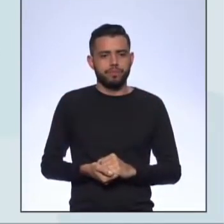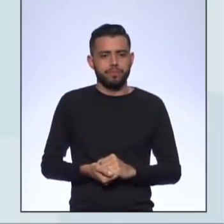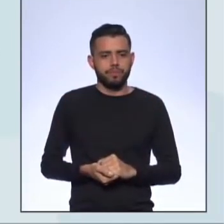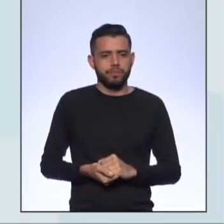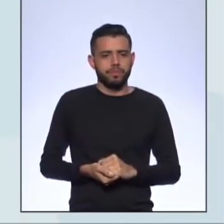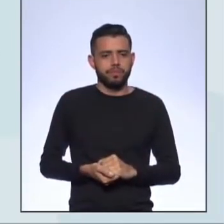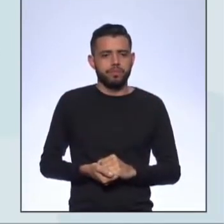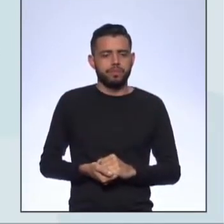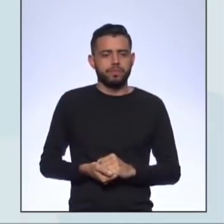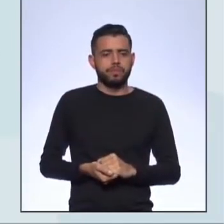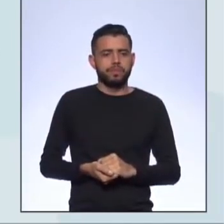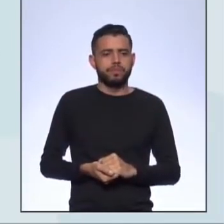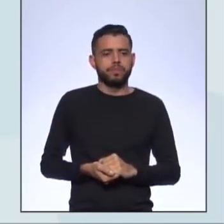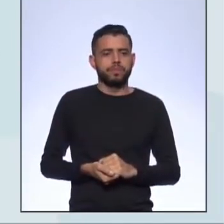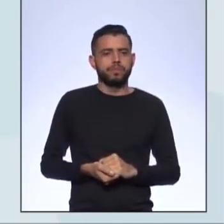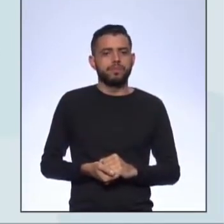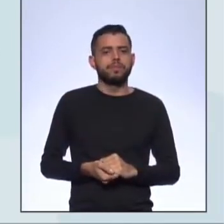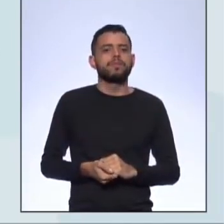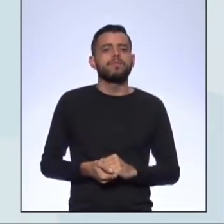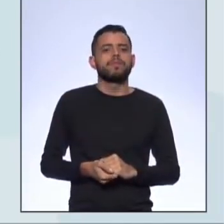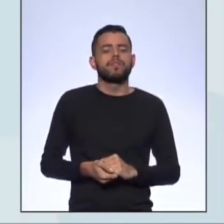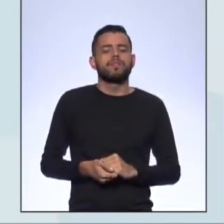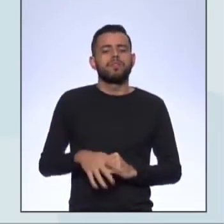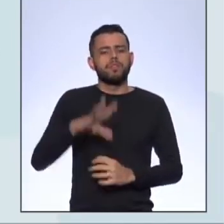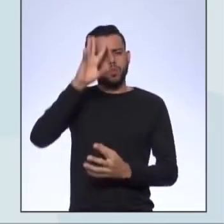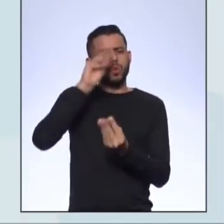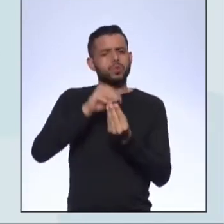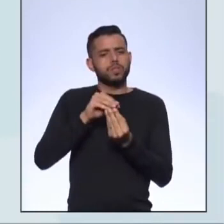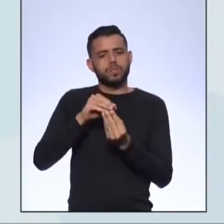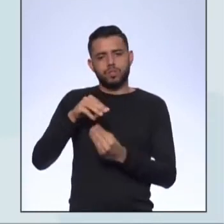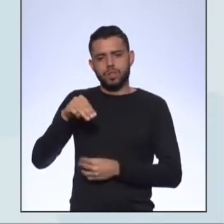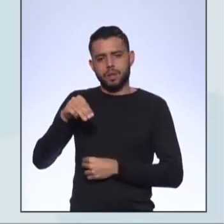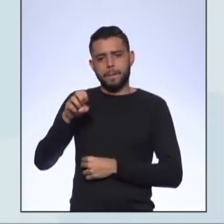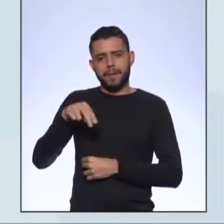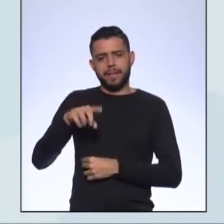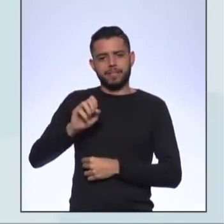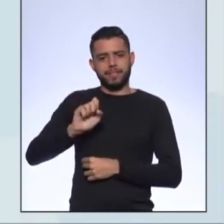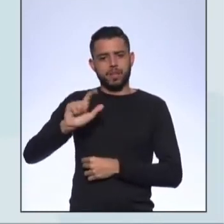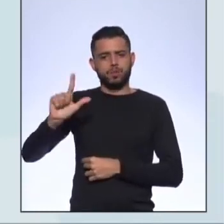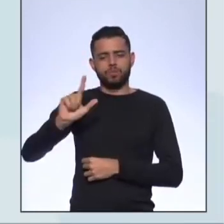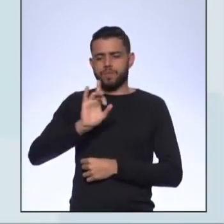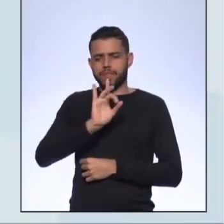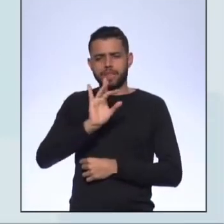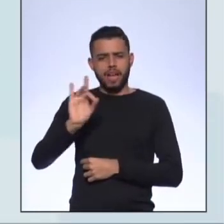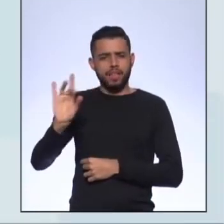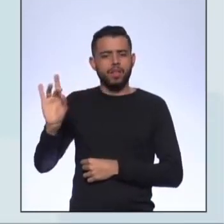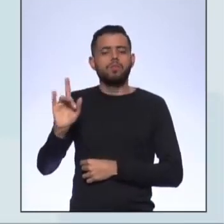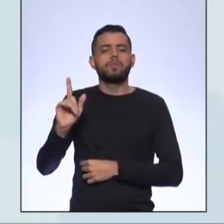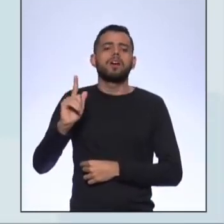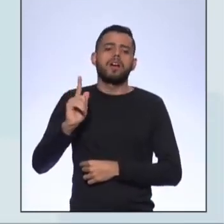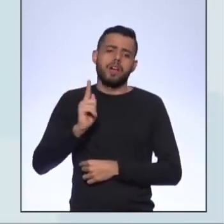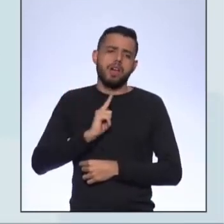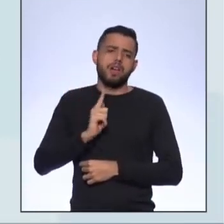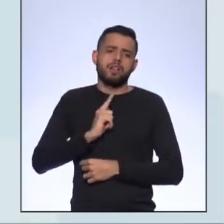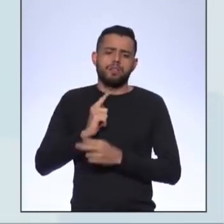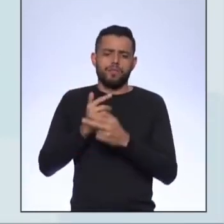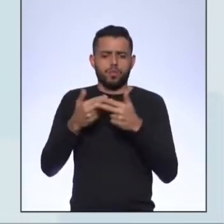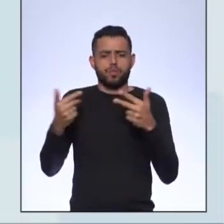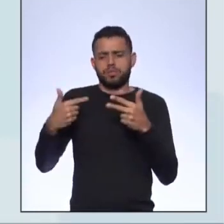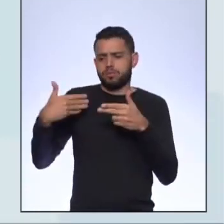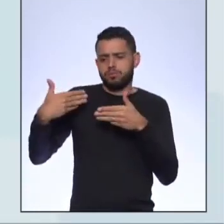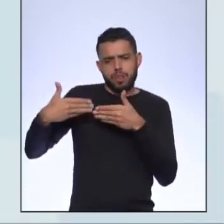Então, as considerações de Mendel em relação a isso. Cada característica era determinada por um par de fatores